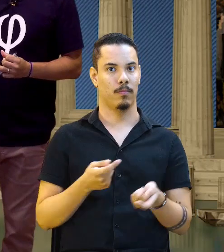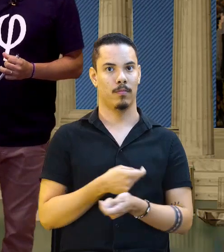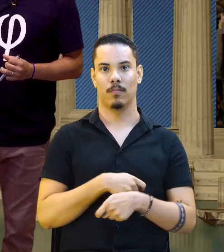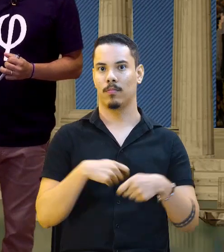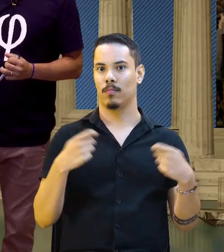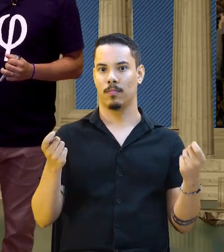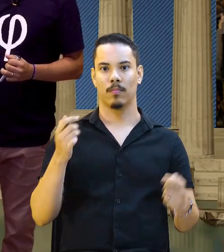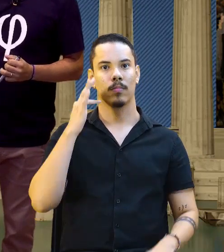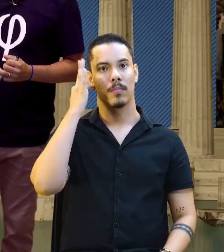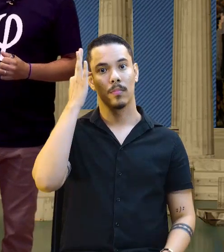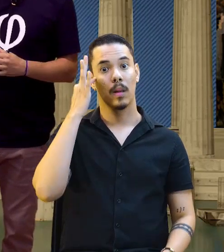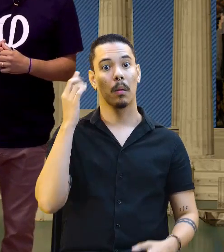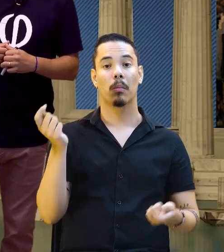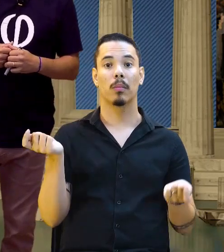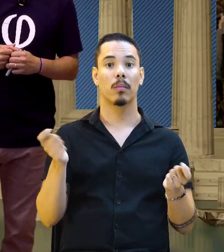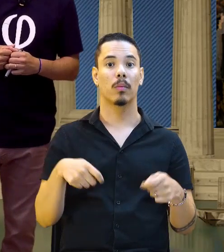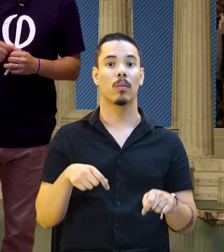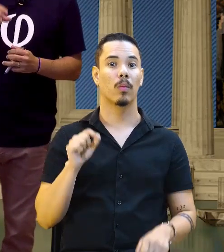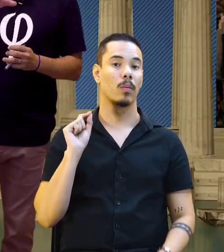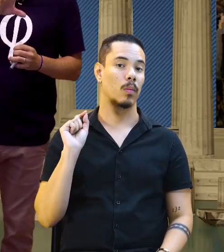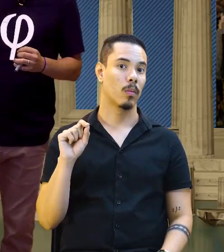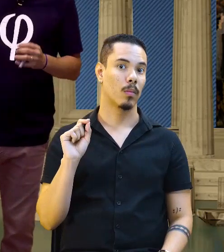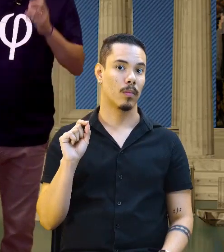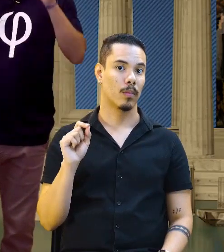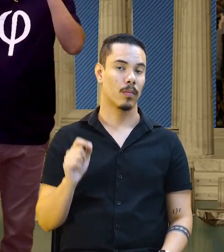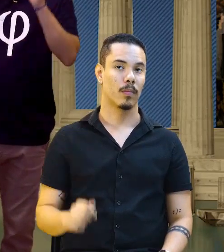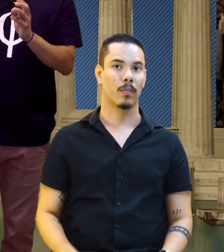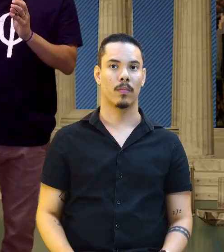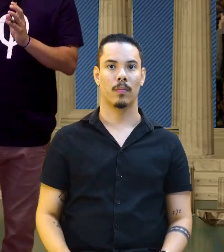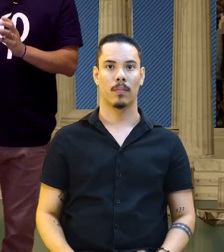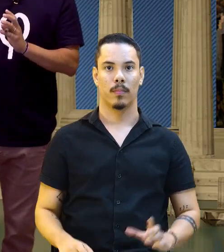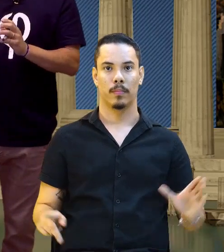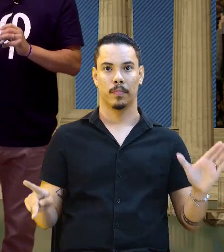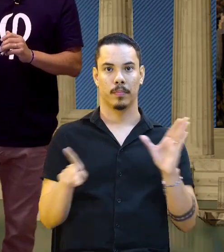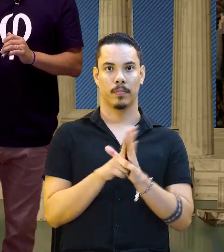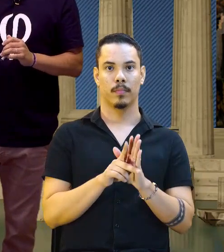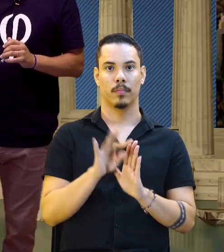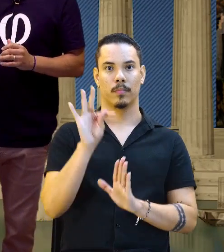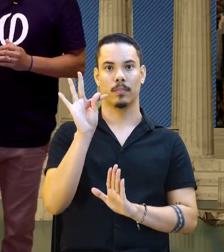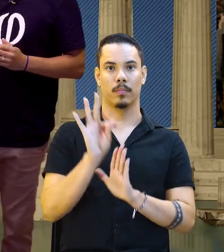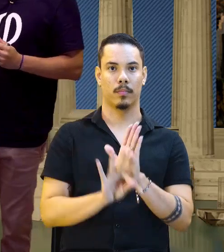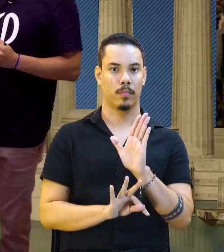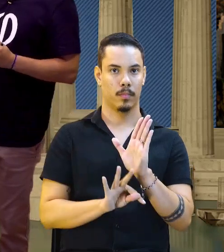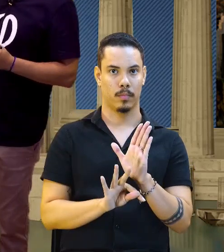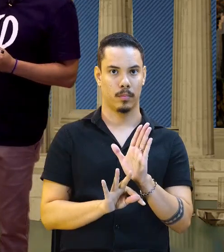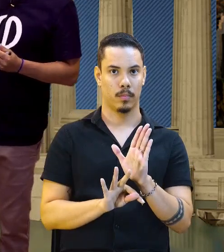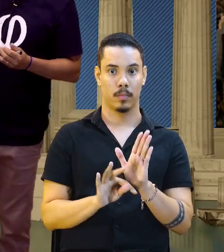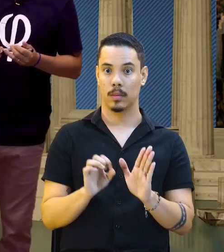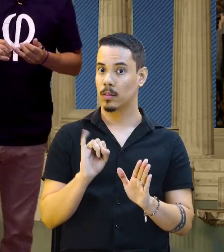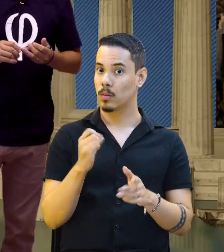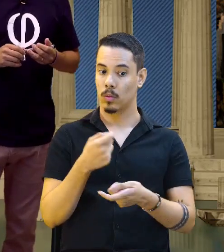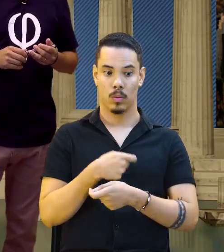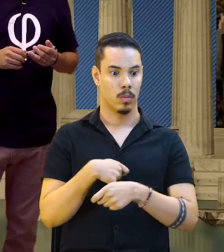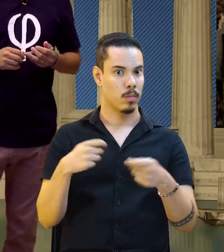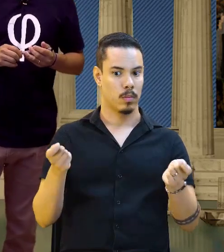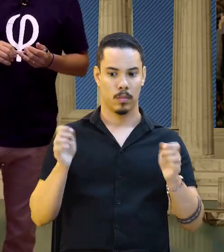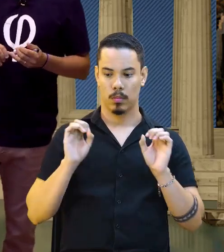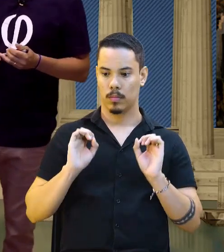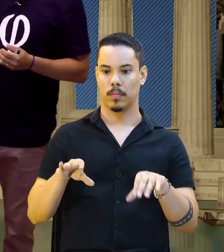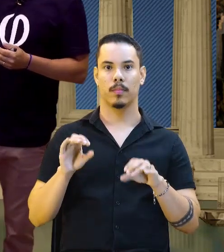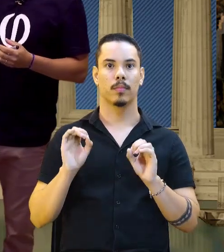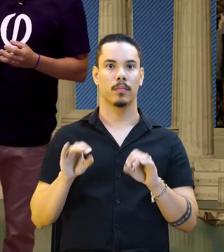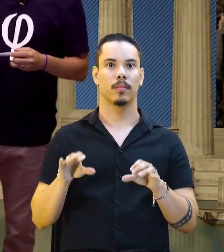filosofar, é possível o quê, então? Pessoal, o próprio texto, desculpa, se você ali analisar... Se não é possível nem ensinar a desculpa,